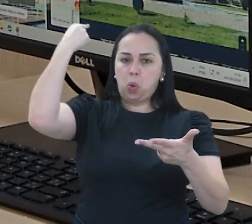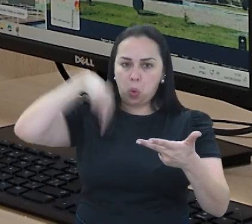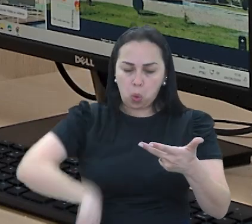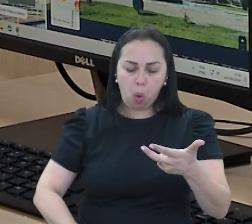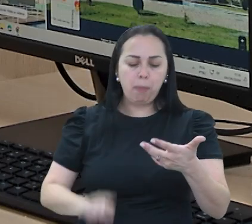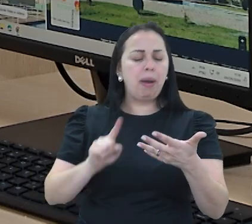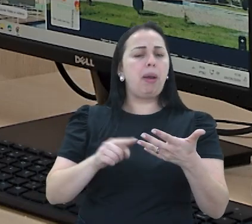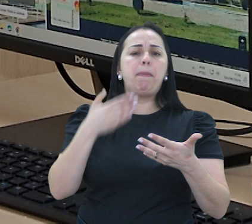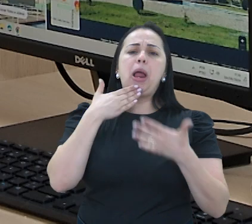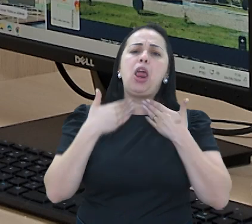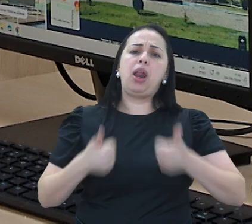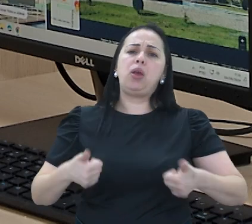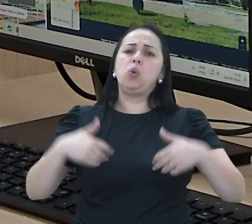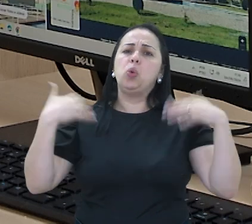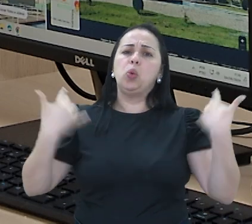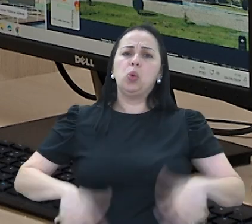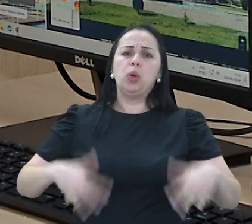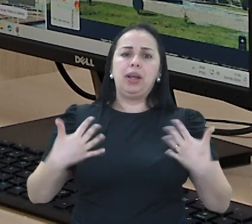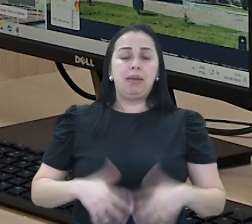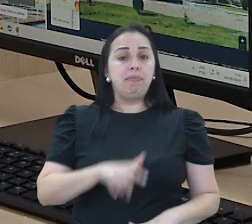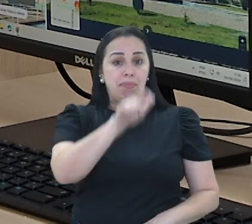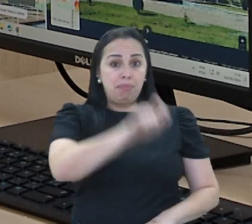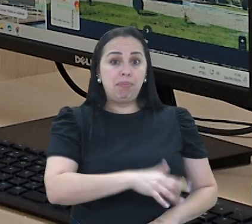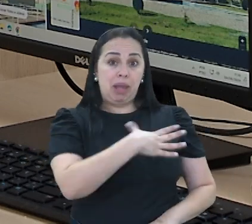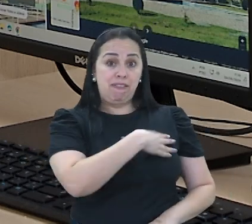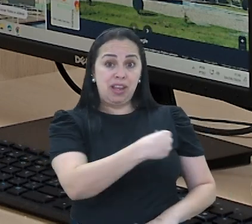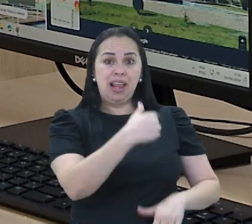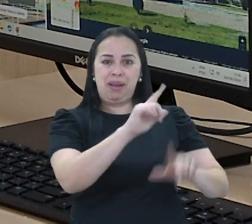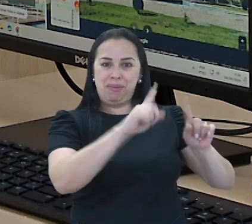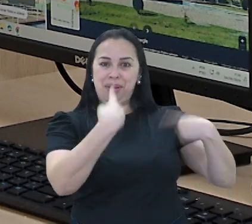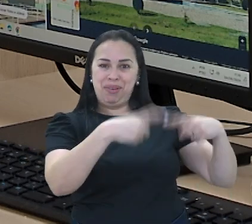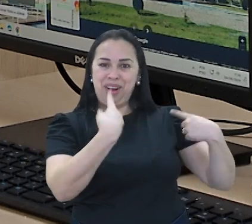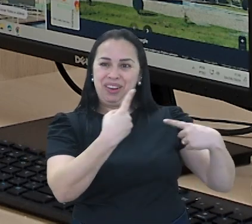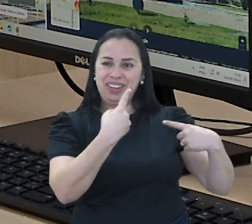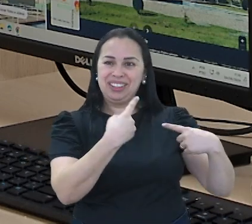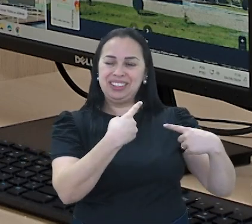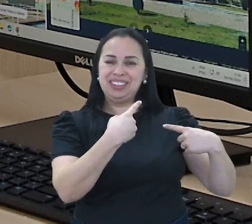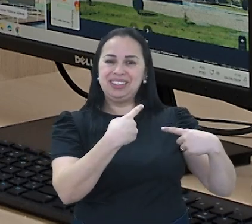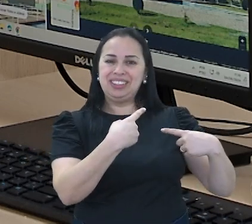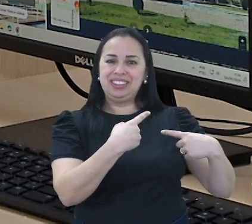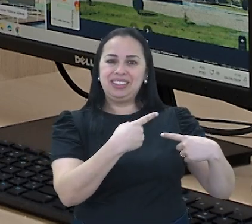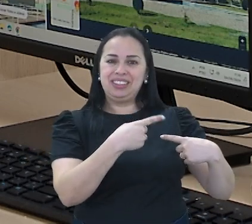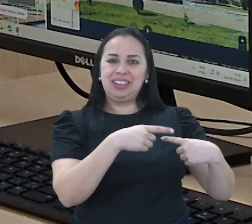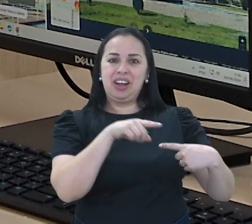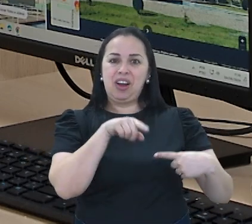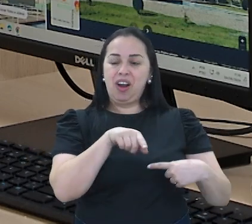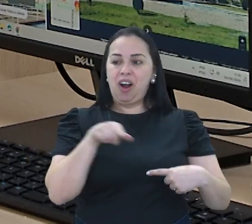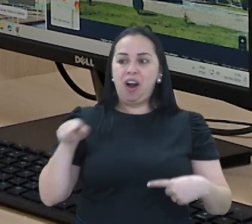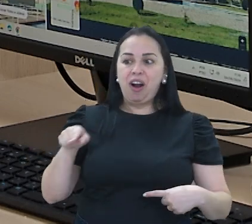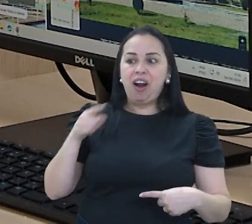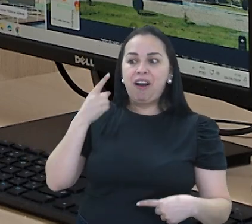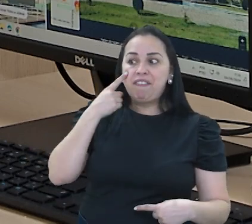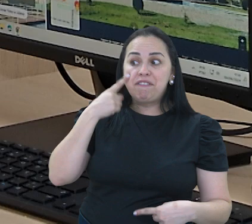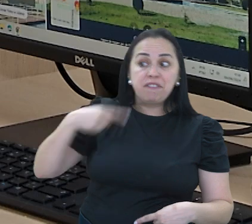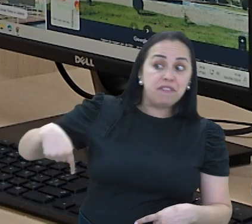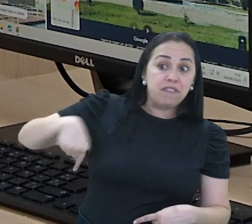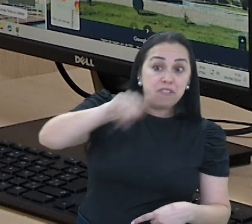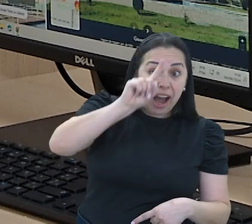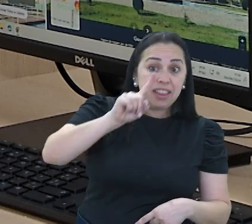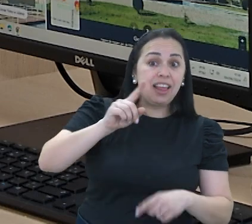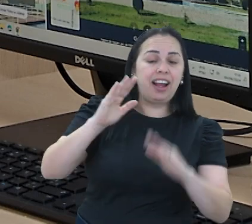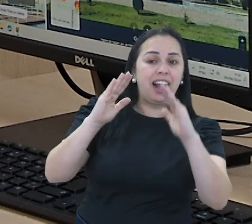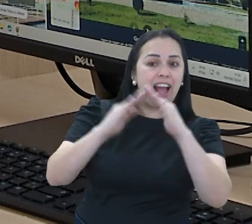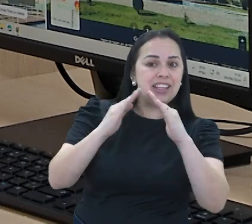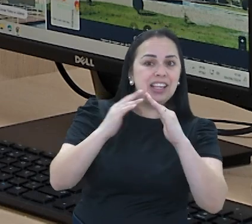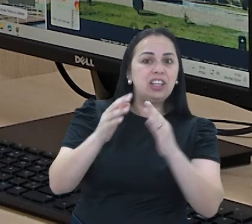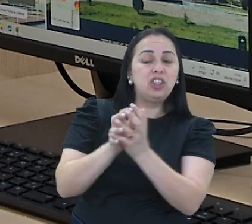Saúde, mente, corpo, melhorei muito. Inclusive, a minha filha até brinca, né? Ela fala assim, fala para a mãe de vocês irem